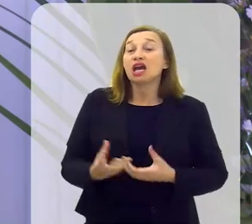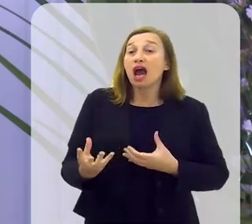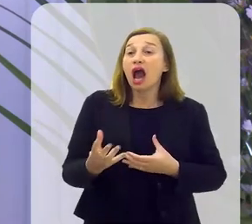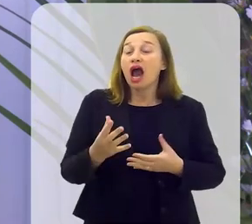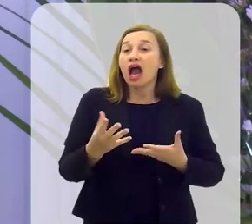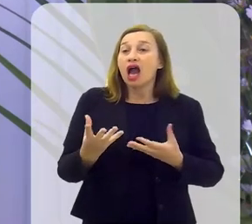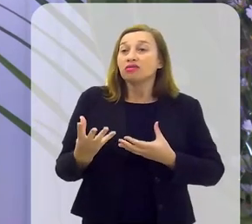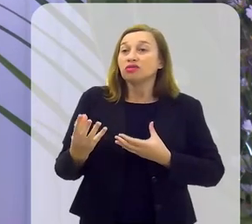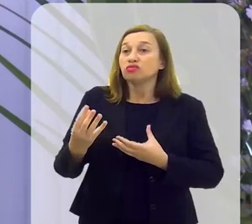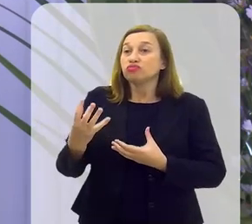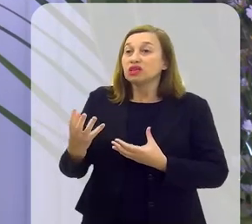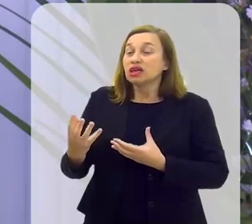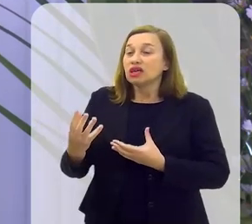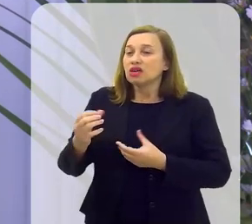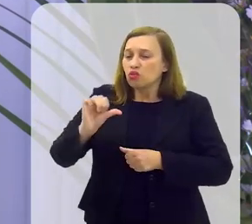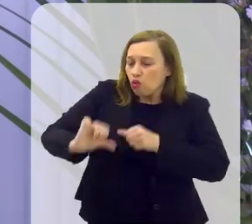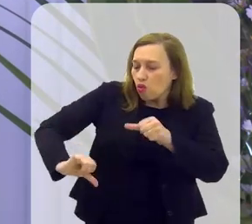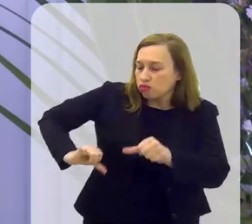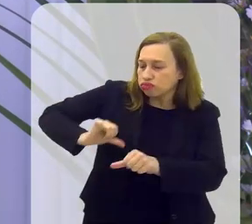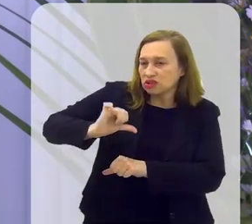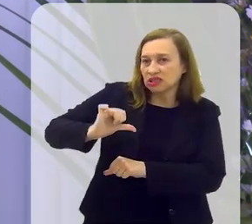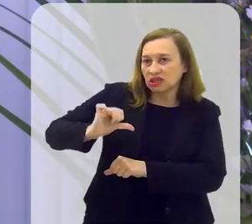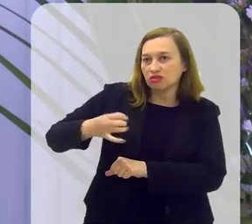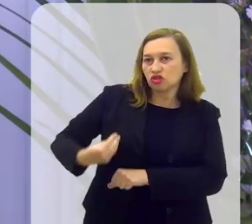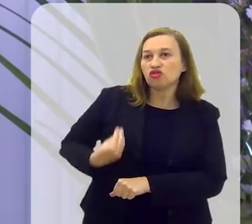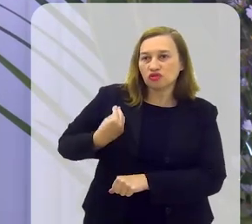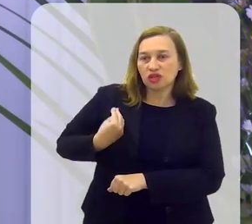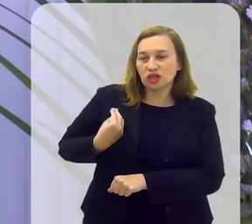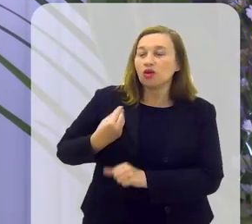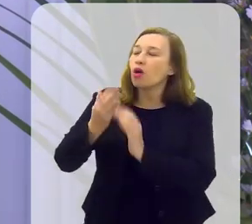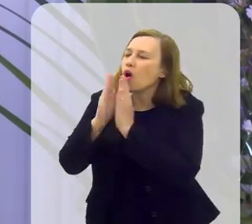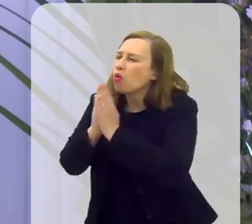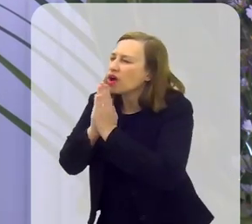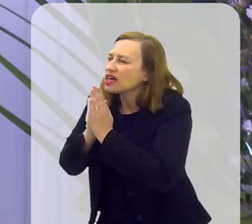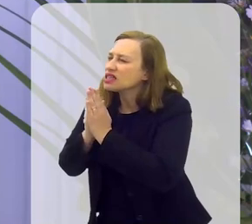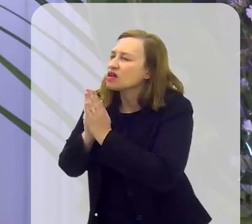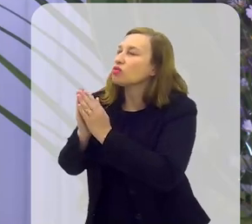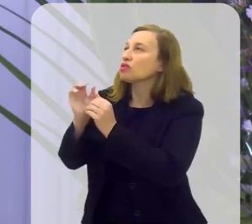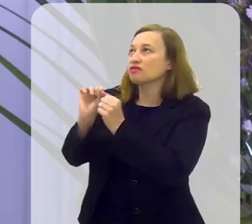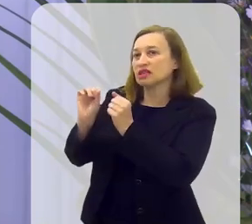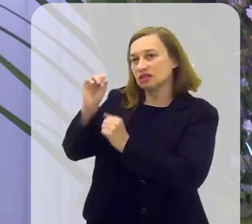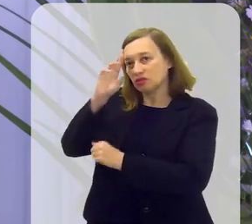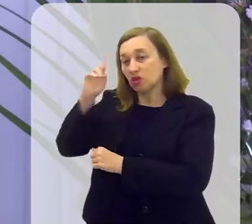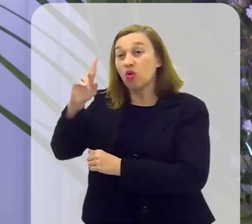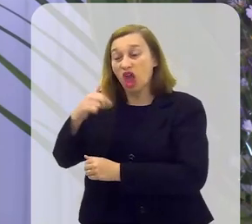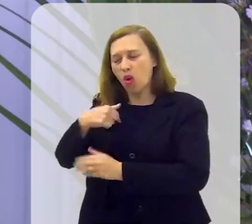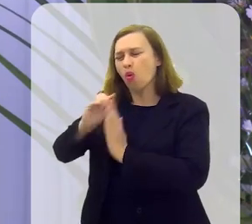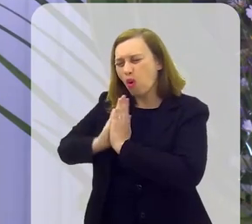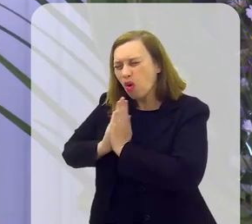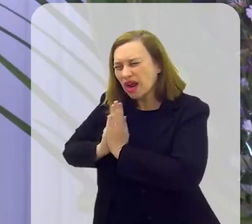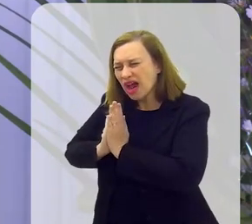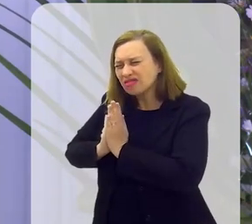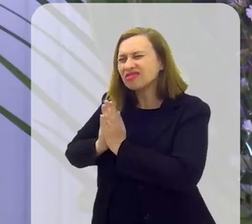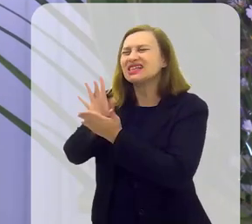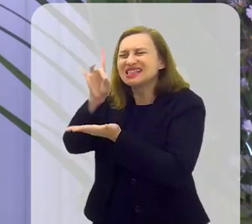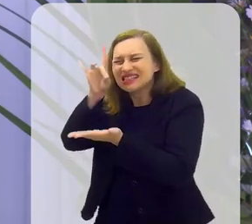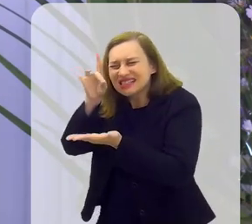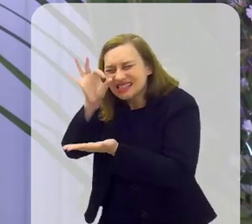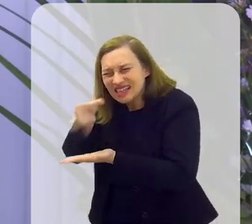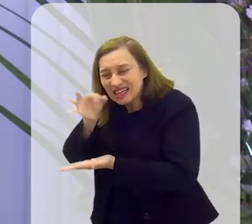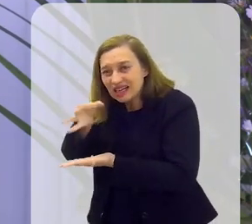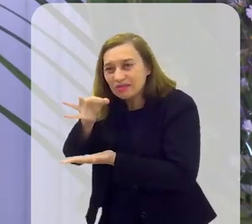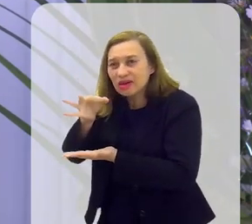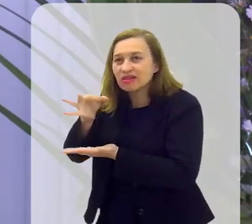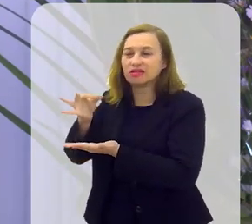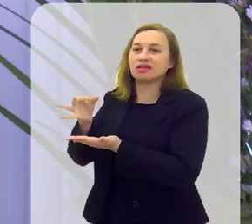essa música Tem Uma particularidade ela foi uma oração que eu havia feito ao Senhor eu havia orado justamente essas palavras com Deus